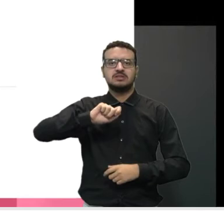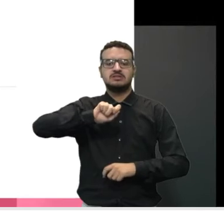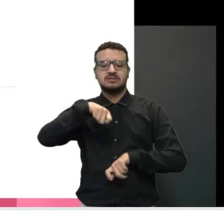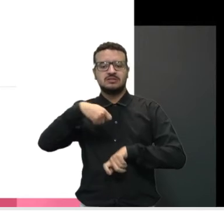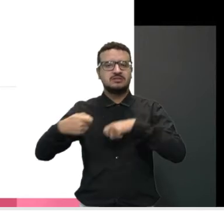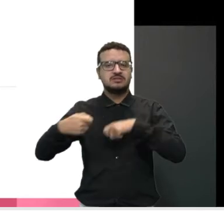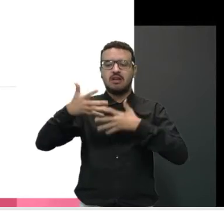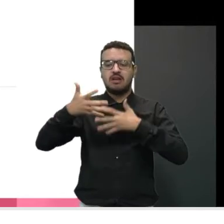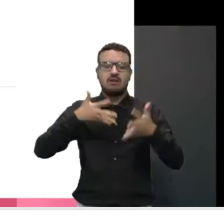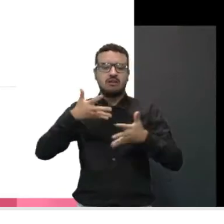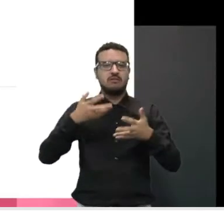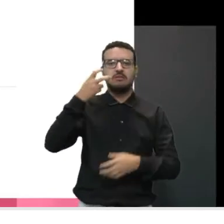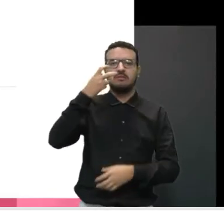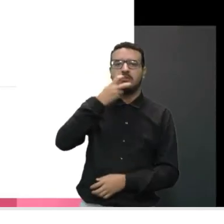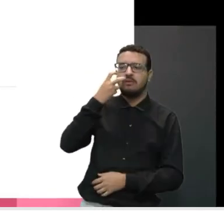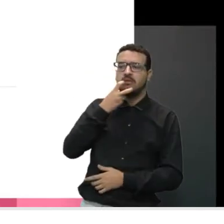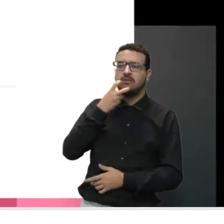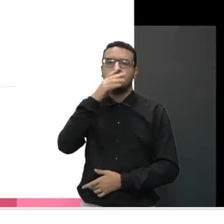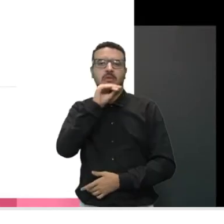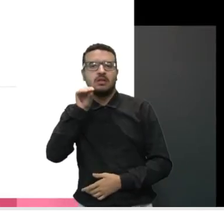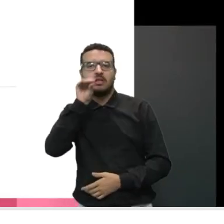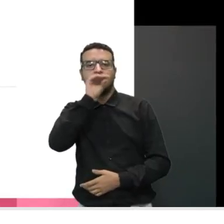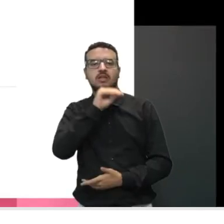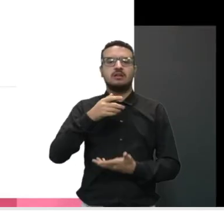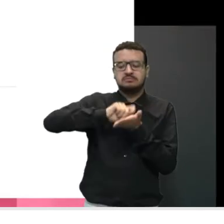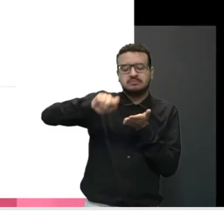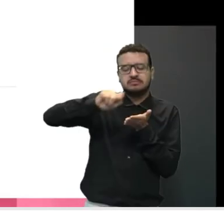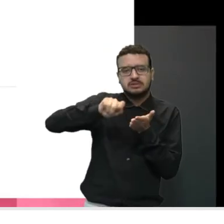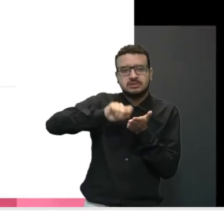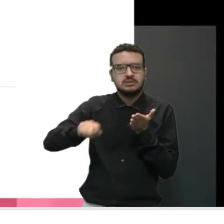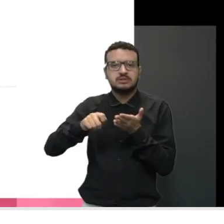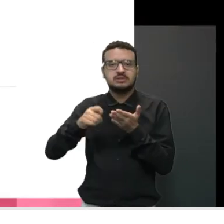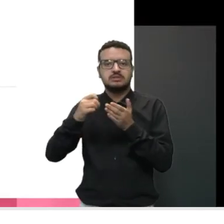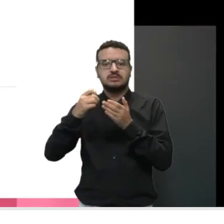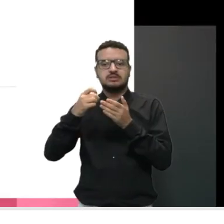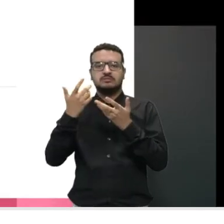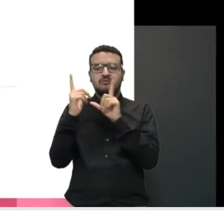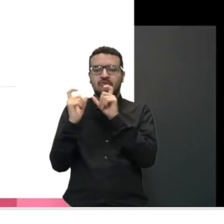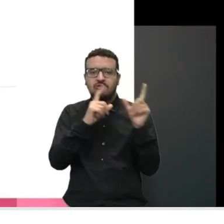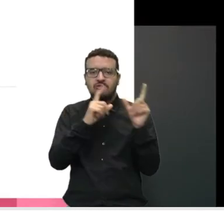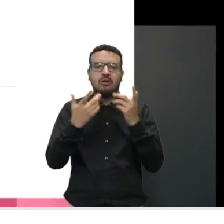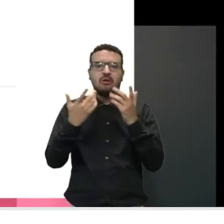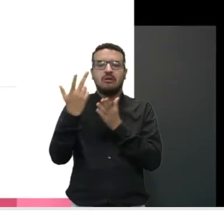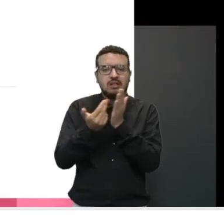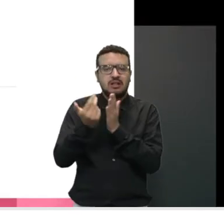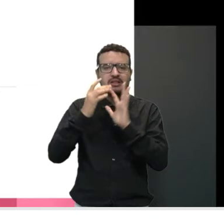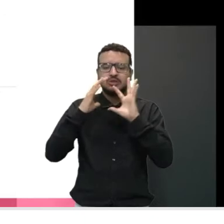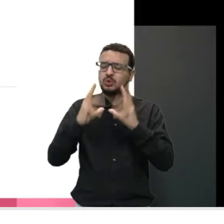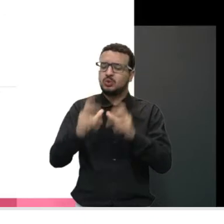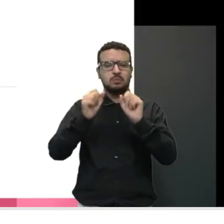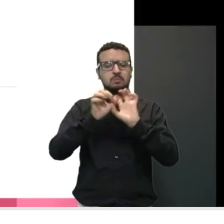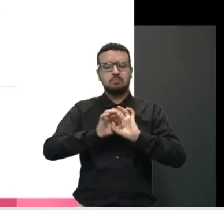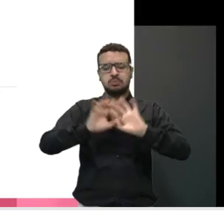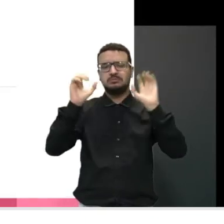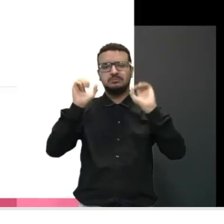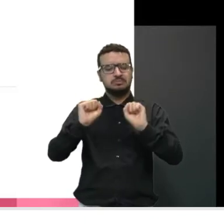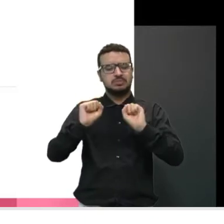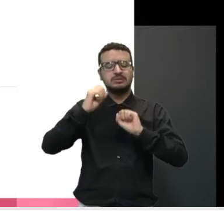escrita, imagens, tudo isso é permitido, tendo o objetivo a interação e a comunicação. A